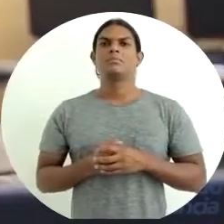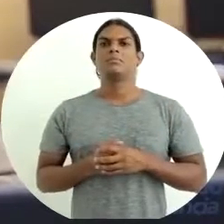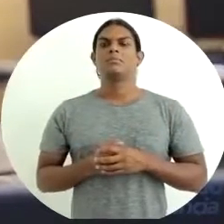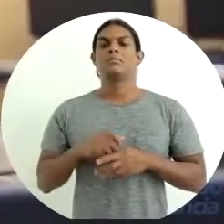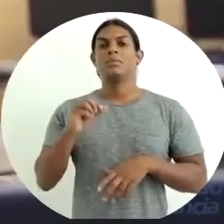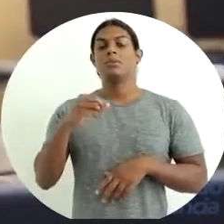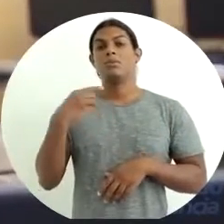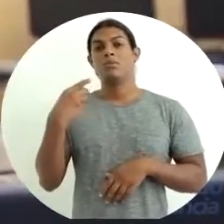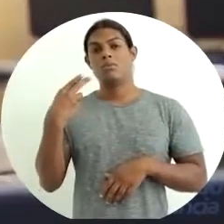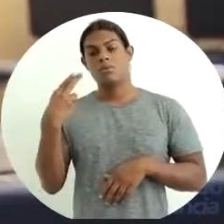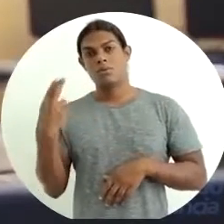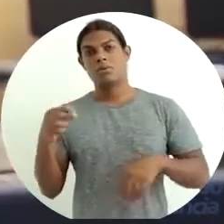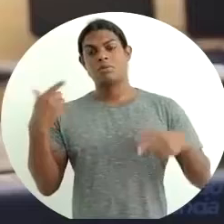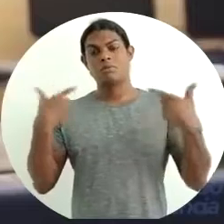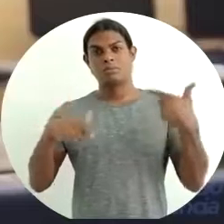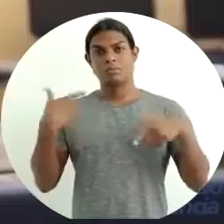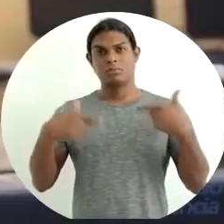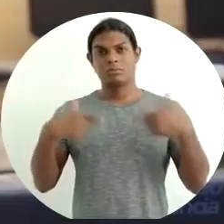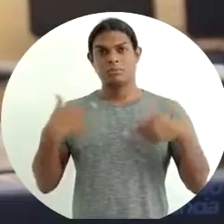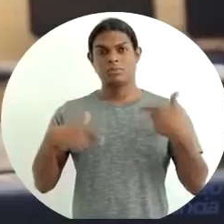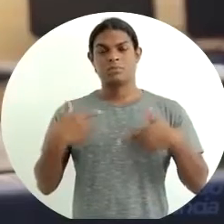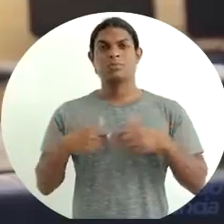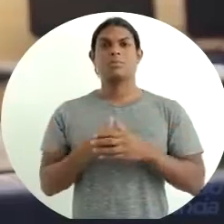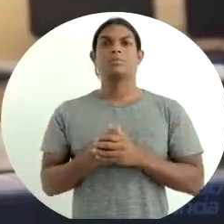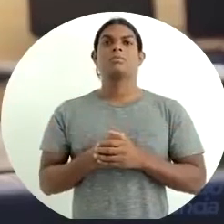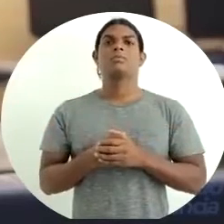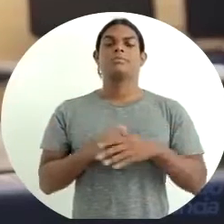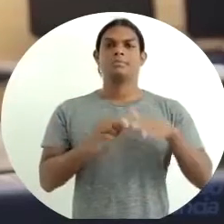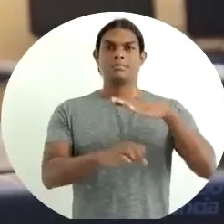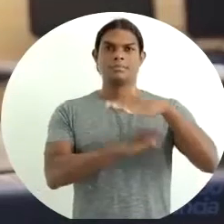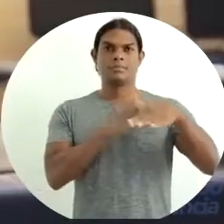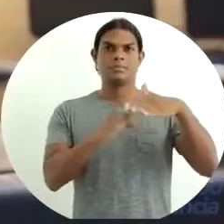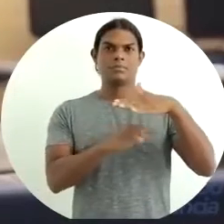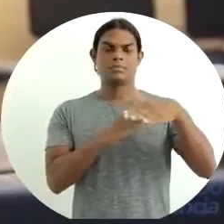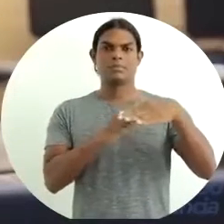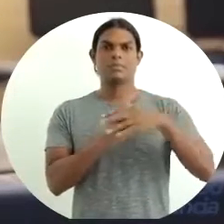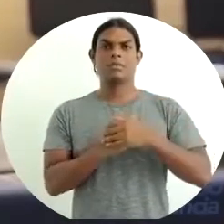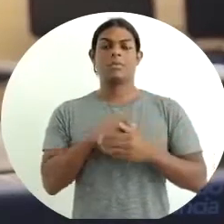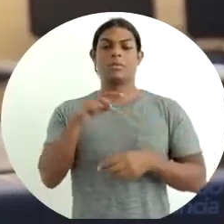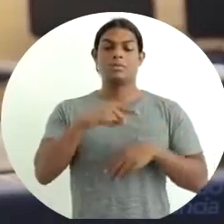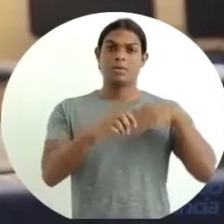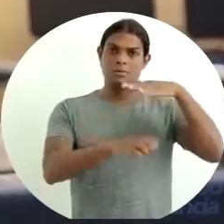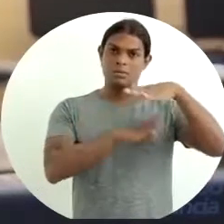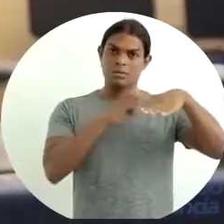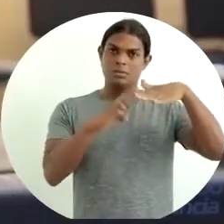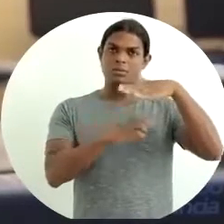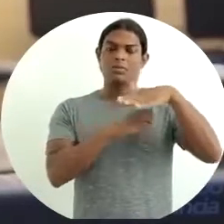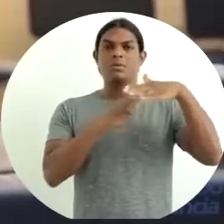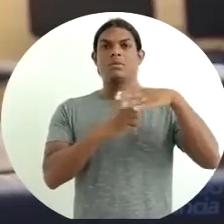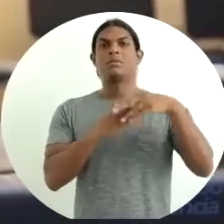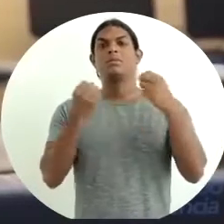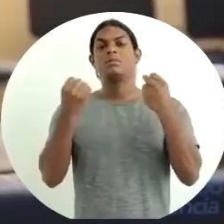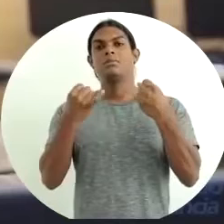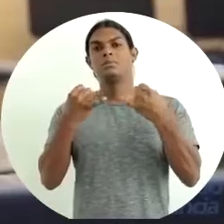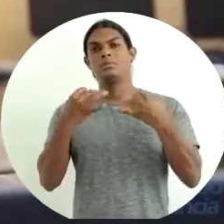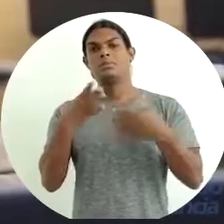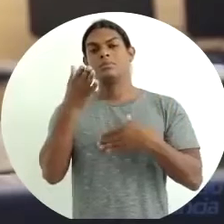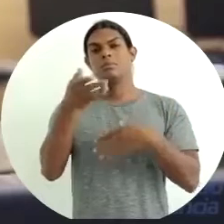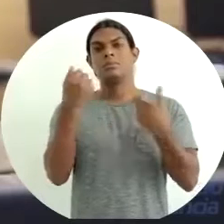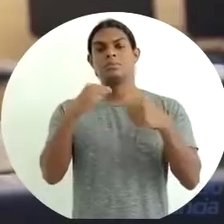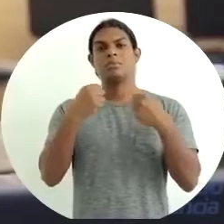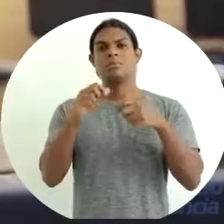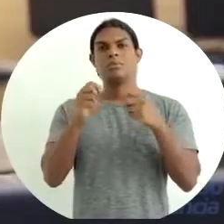da empresa. Ou seja, a empresa determina que o empregado vá fazer uma